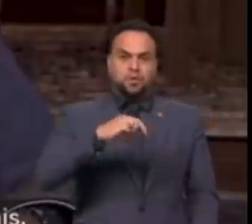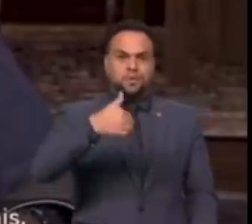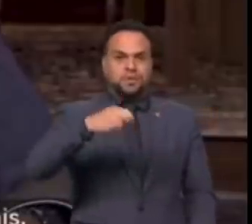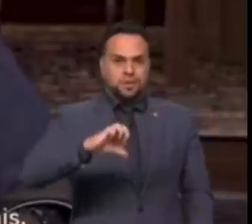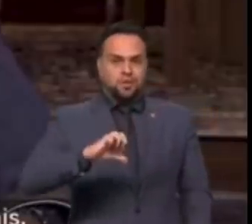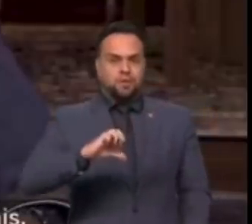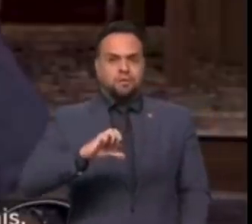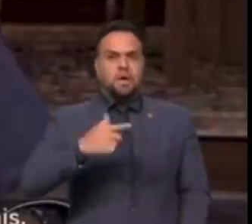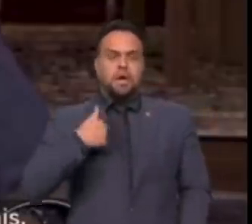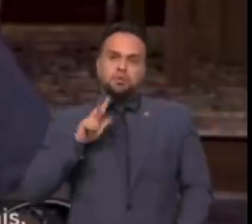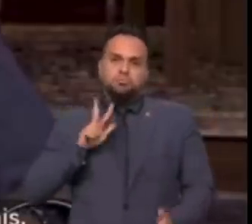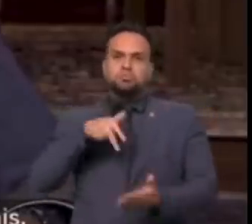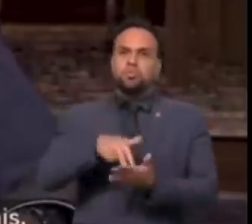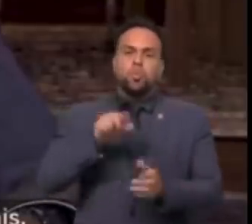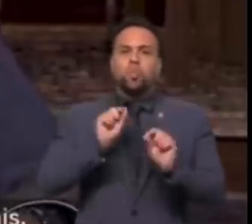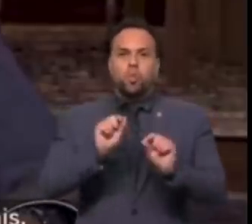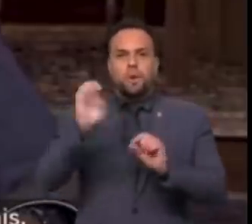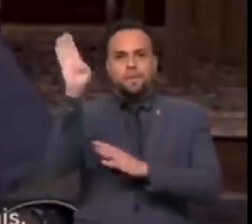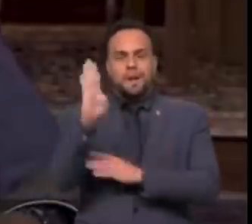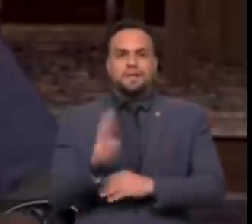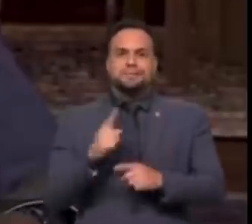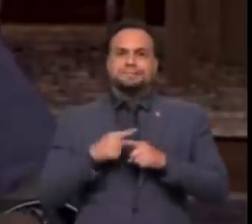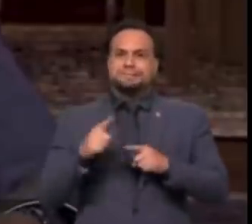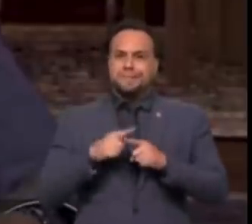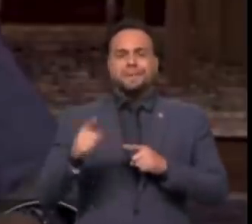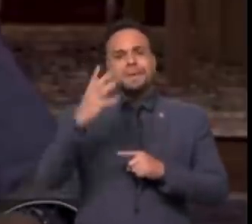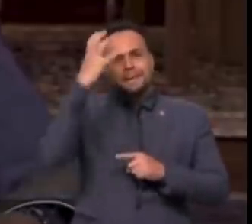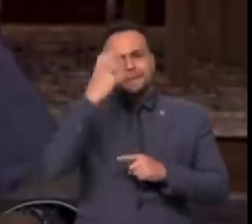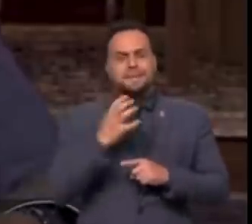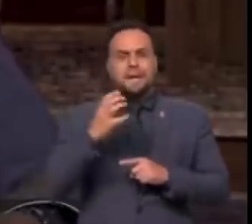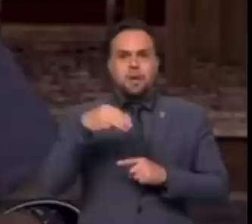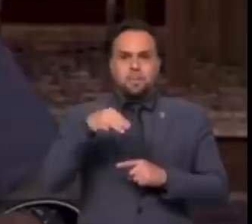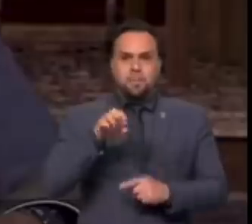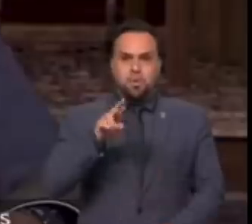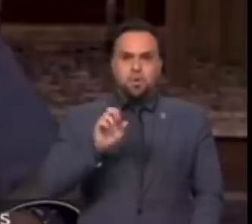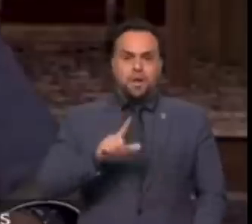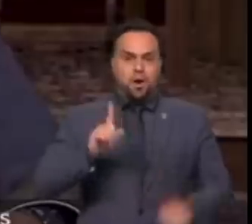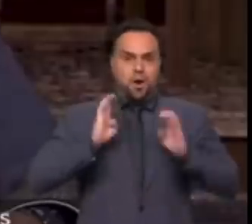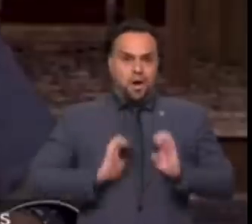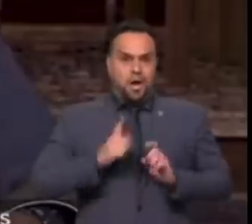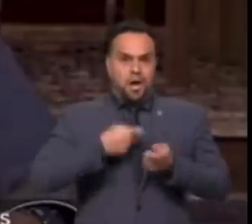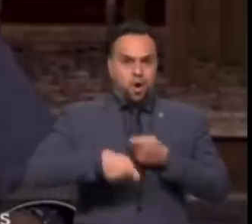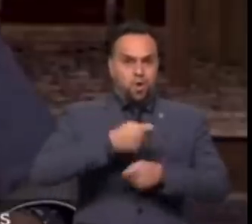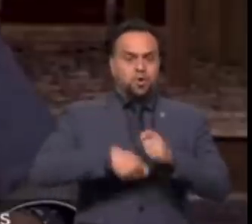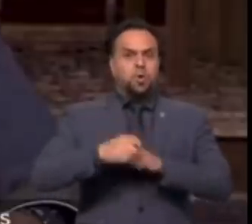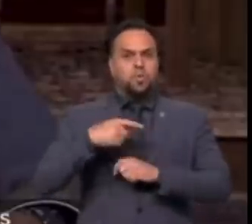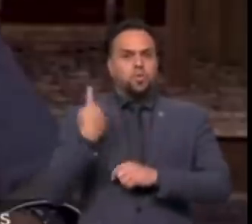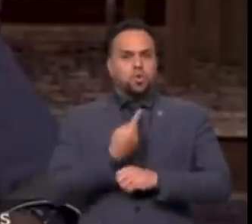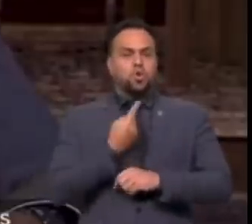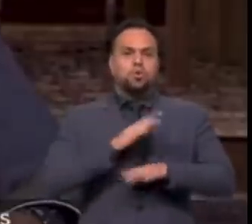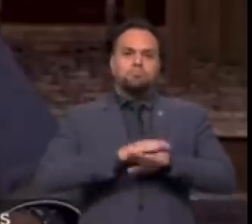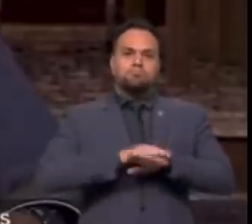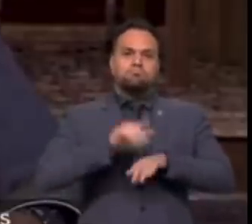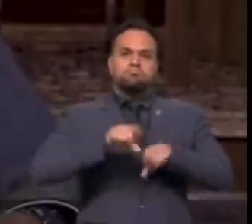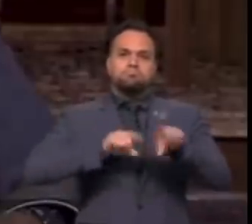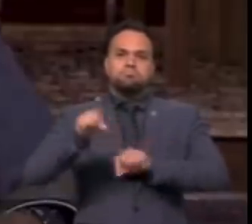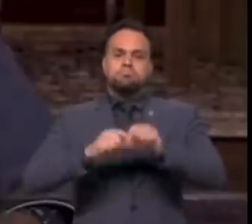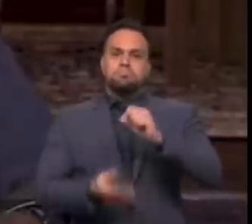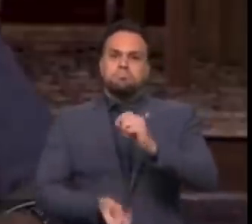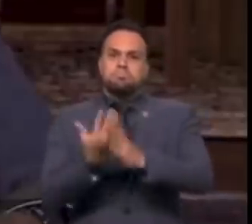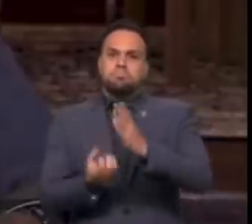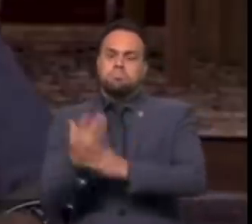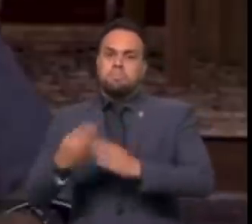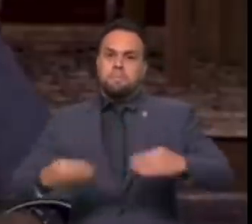assumir um Brasil com sérios problemas Morais éticos e econômicos formamos um ministério com pessoas